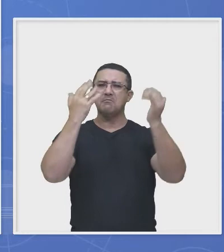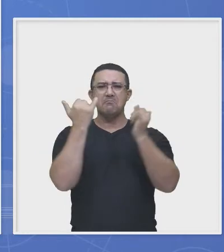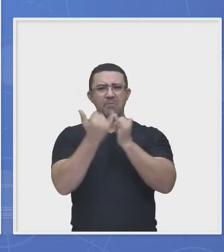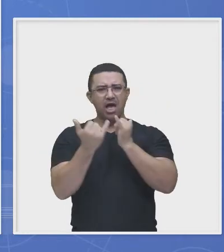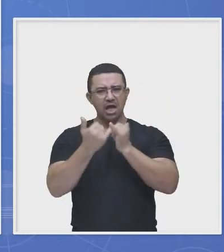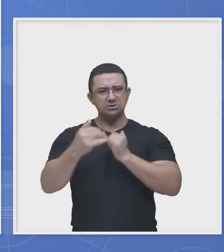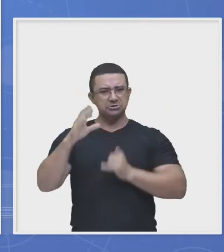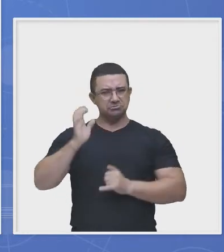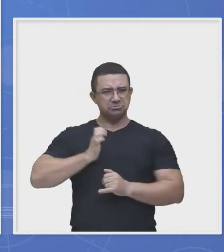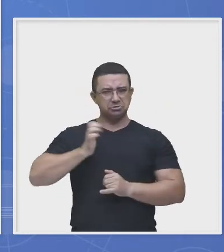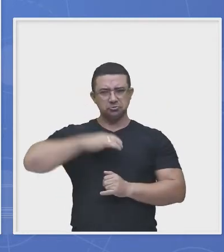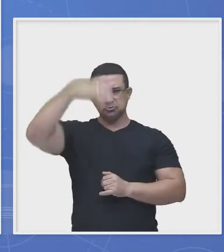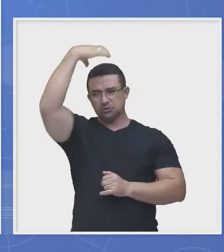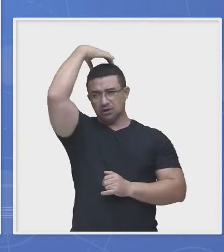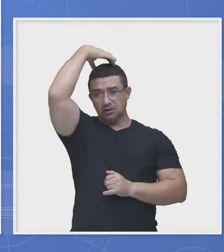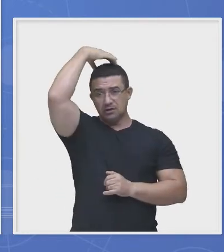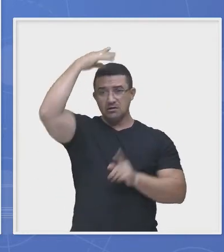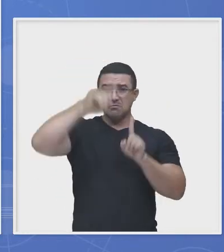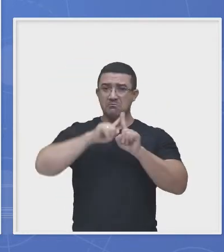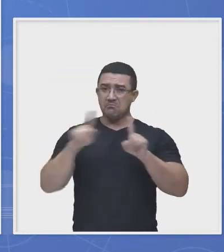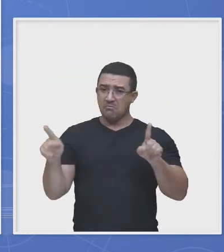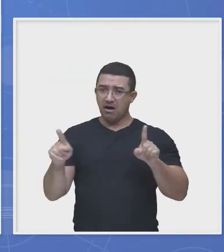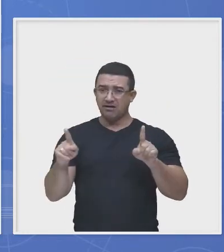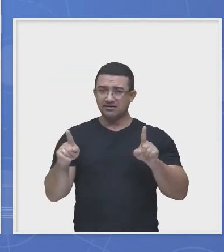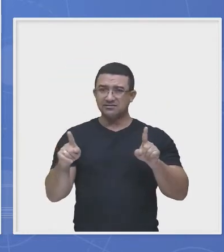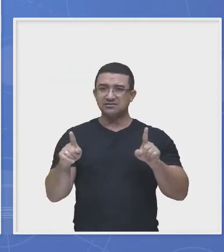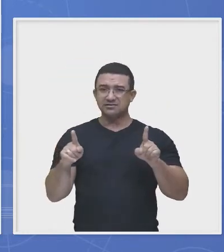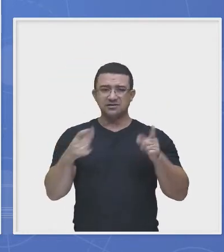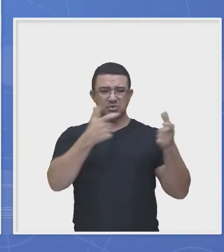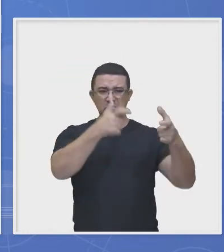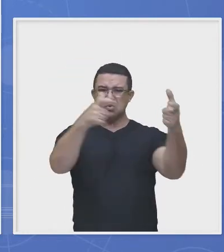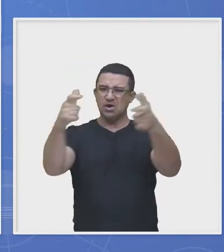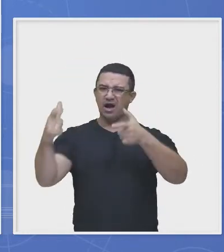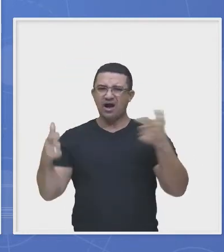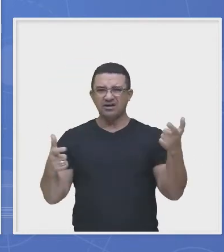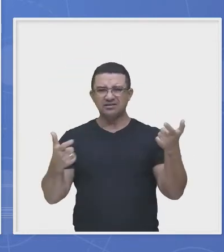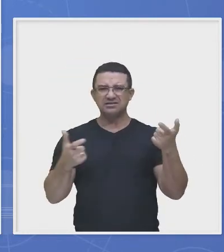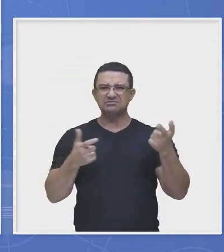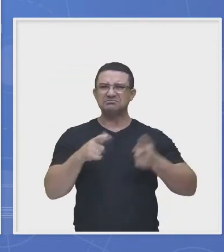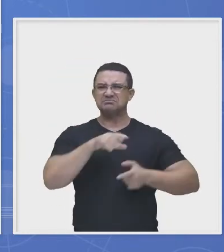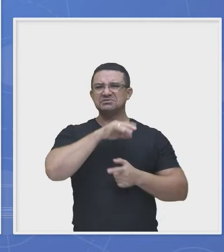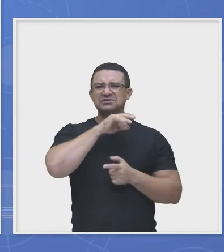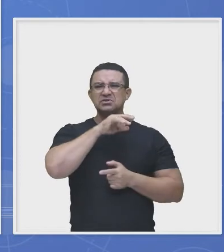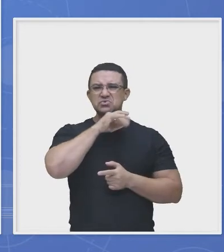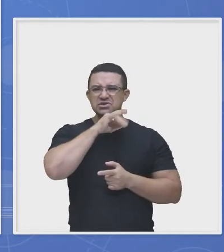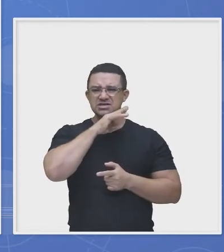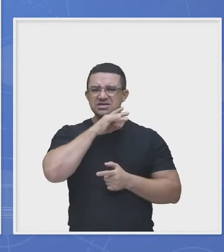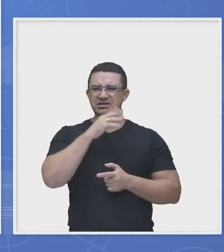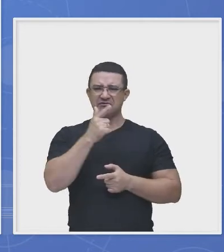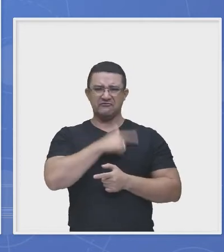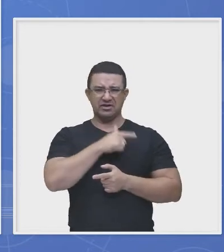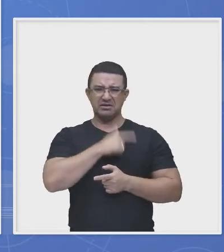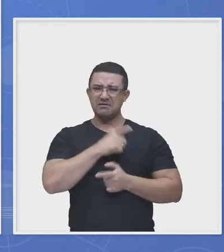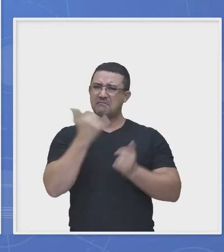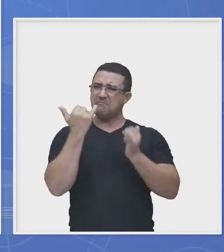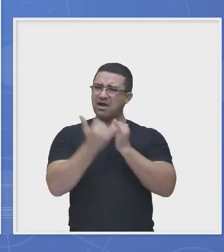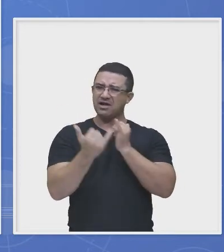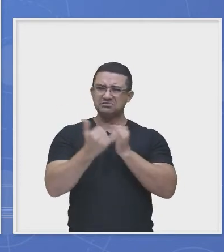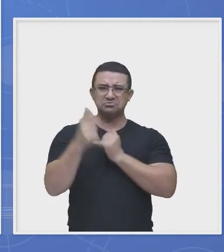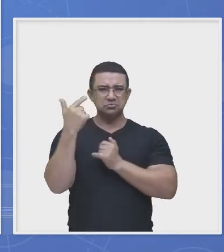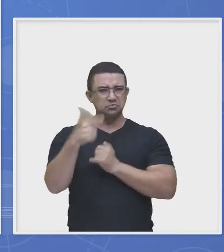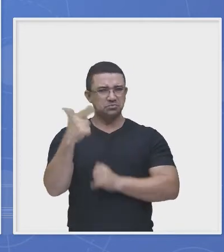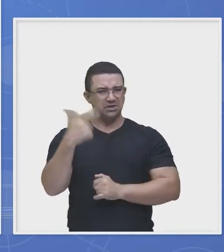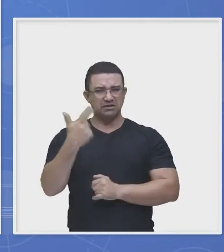palácios, porém em decadência, né? Que já não há mais uma vida. E perceba que isso representa o quê?